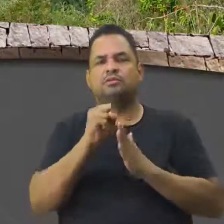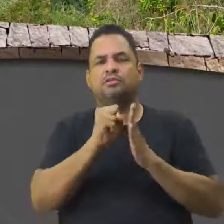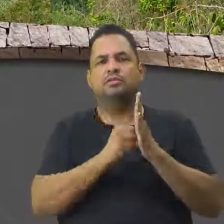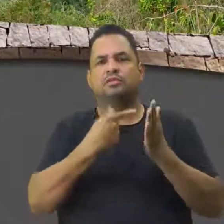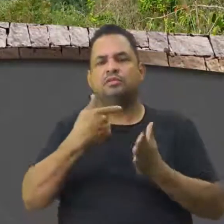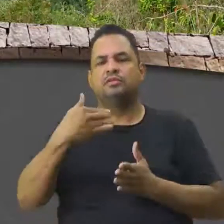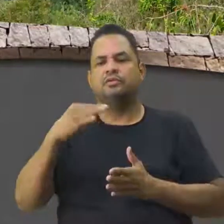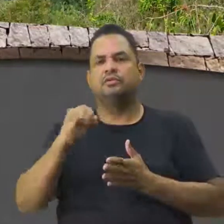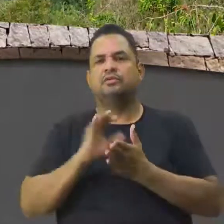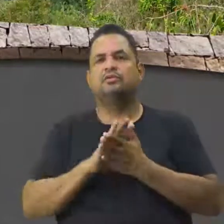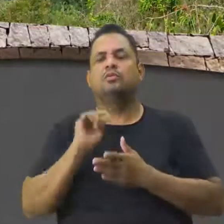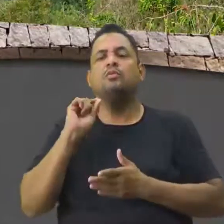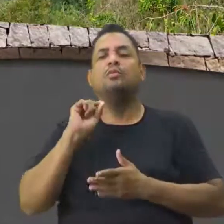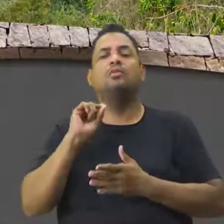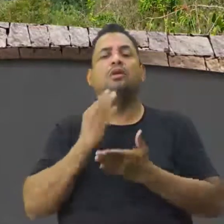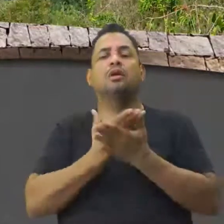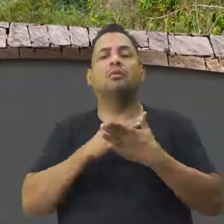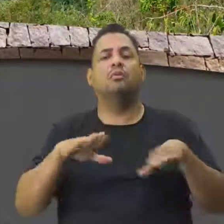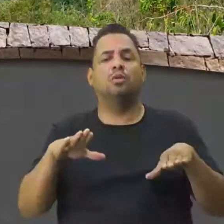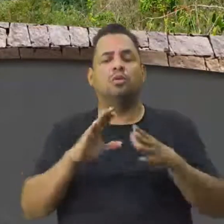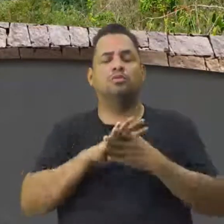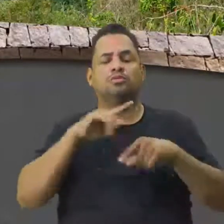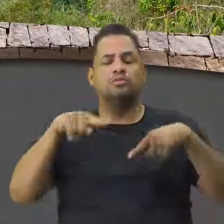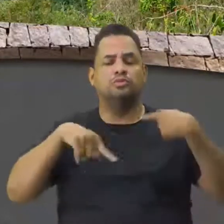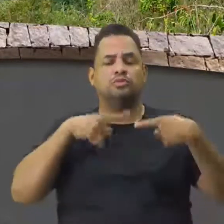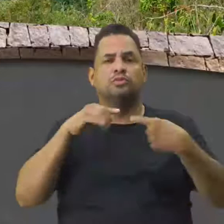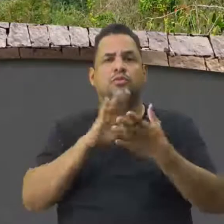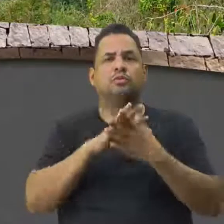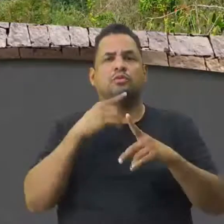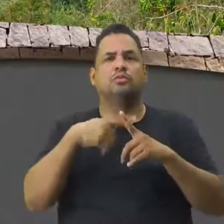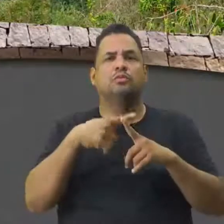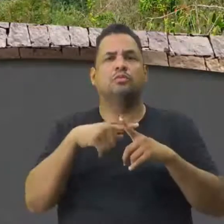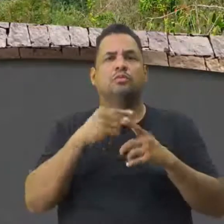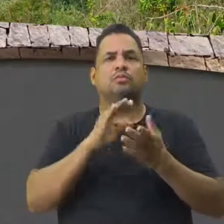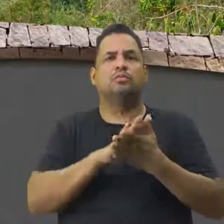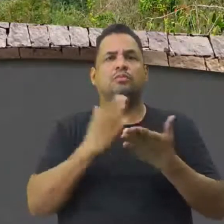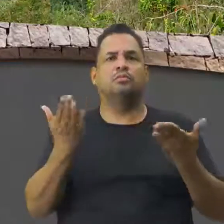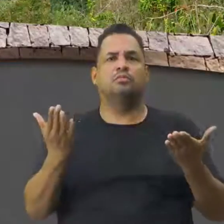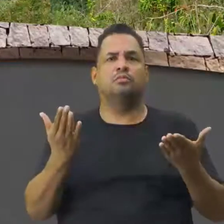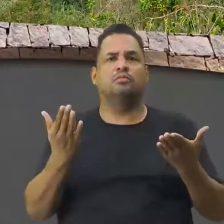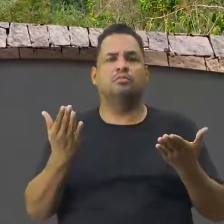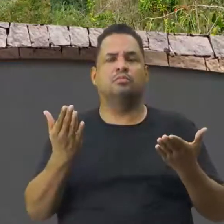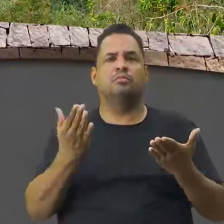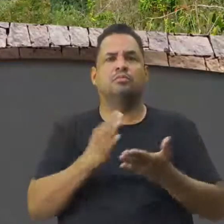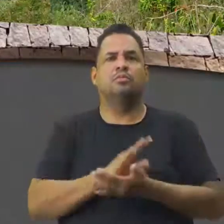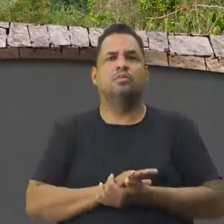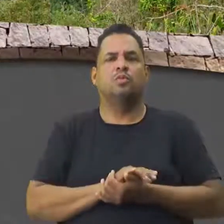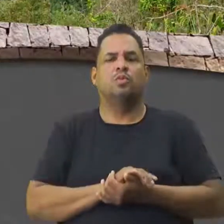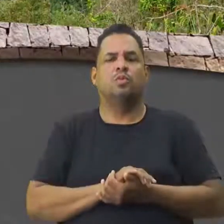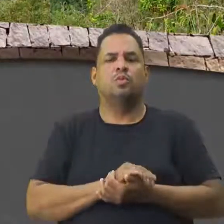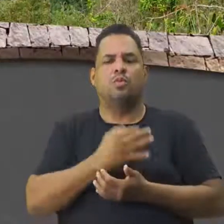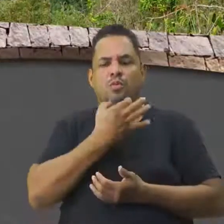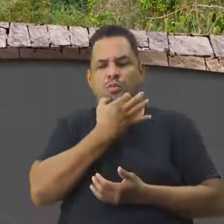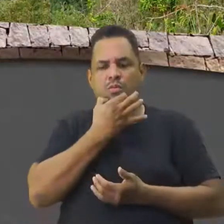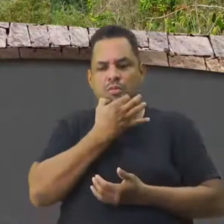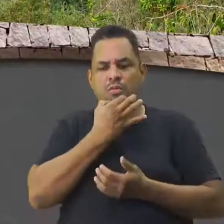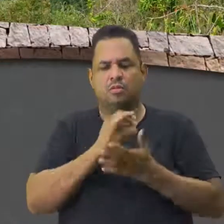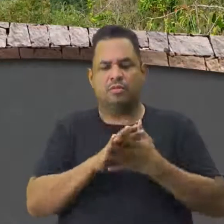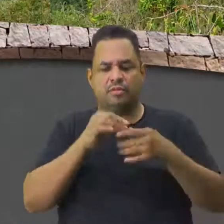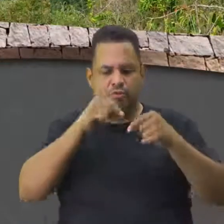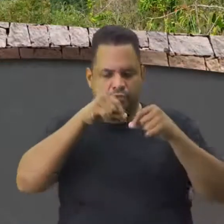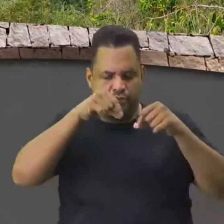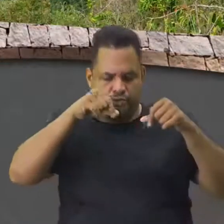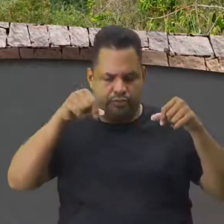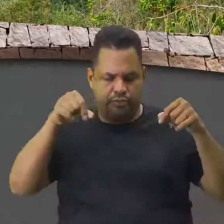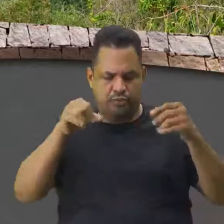foi que o ciclo fracassou? Porque levaram, os ingleses levaram as sementinhas de